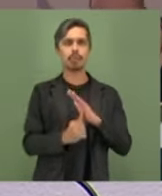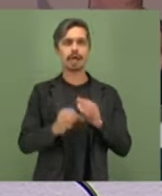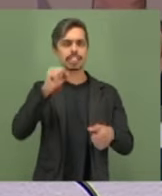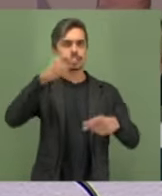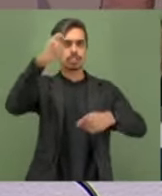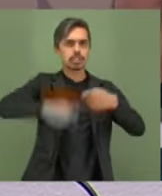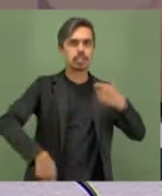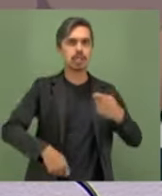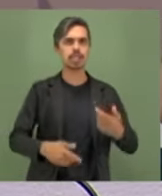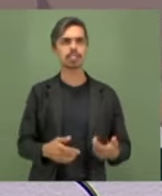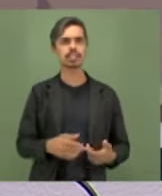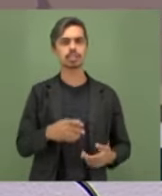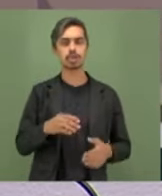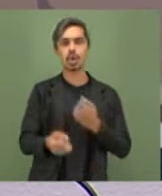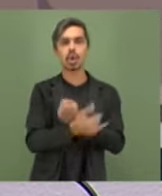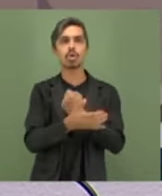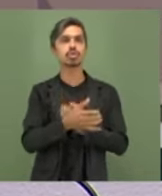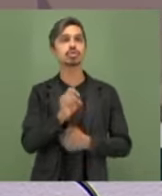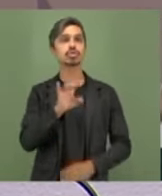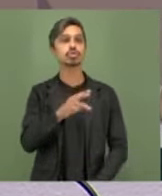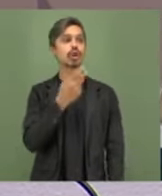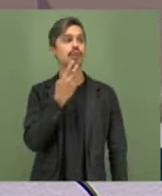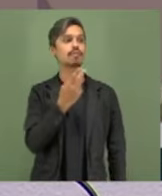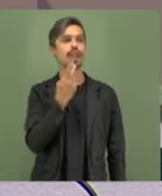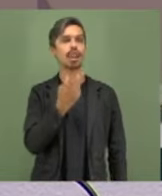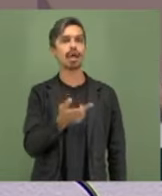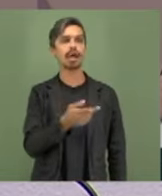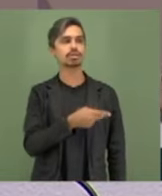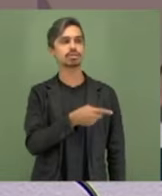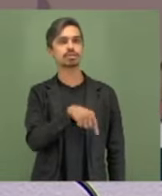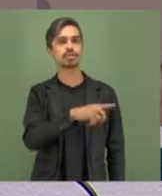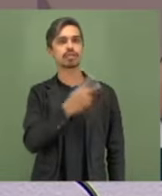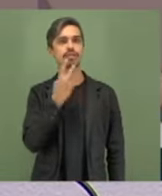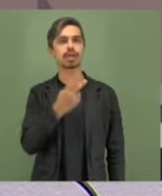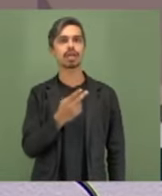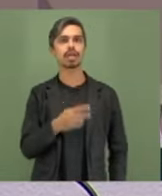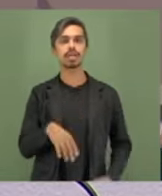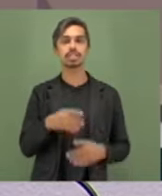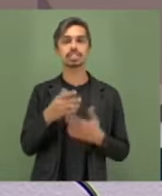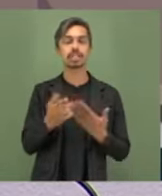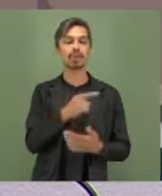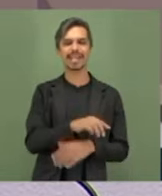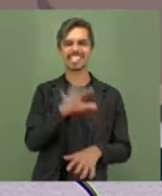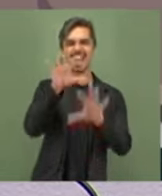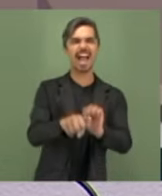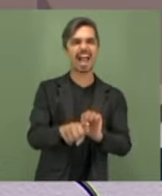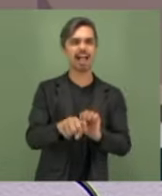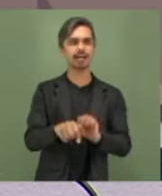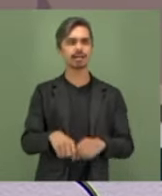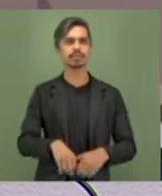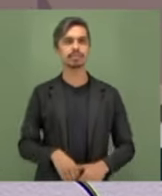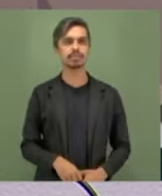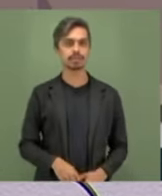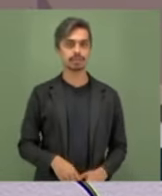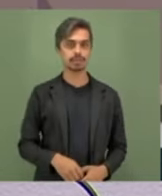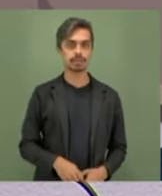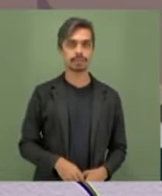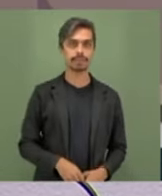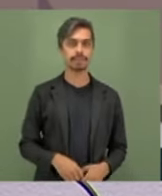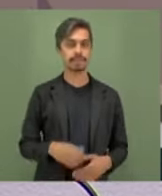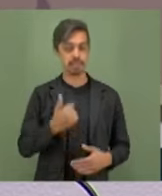serem corruptos. Sempre os ouvi foi falar. Estão a ser tratados, eu imagino como é que eles estão a ser tratados. Se eu que sou europeu fui